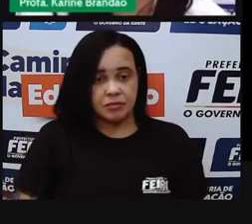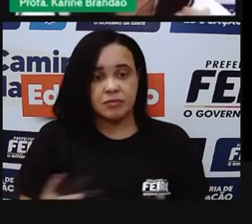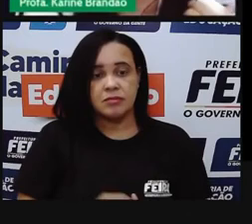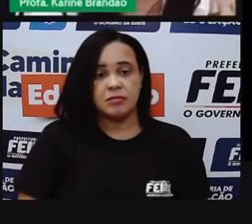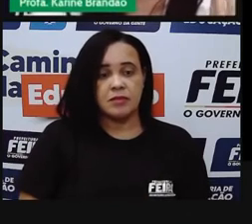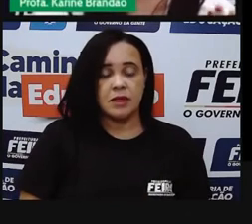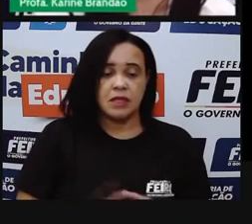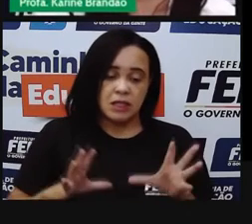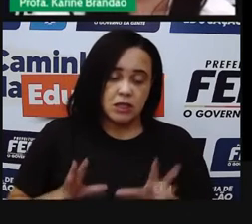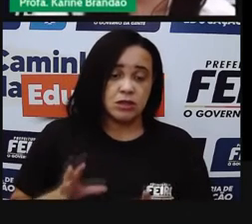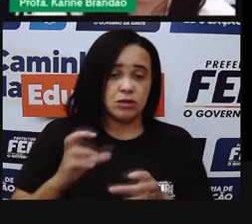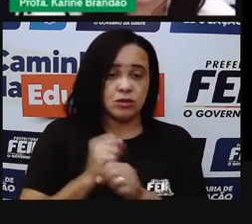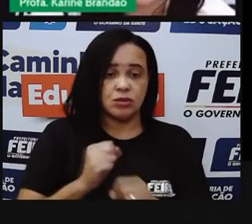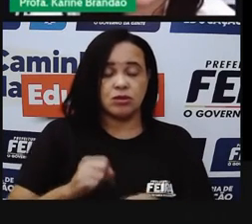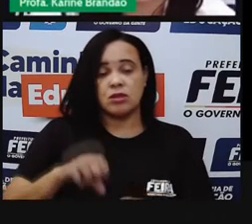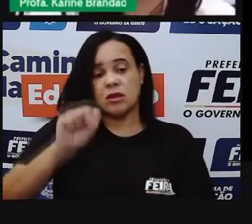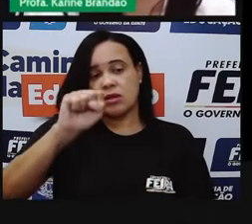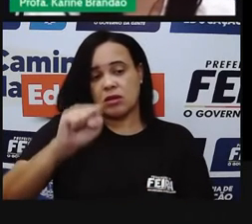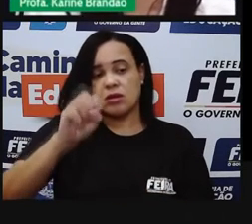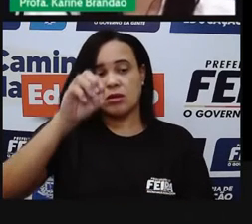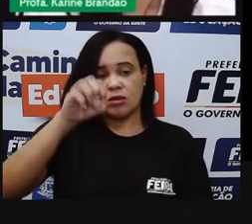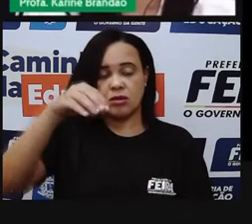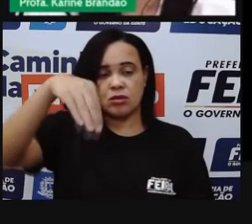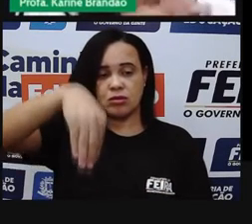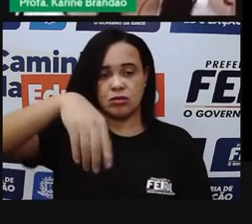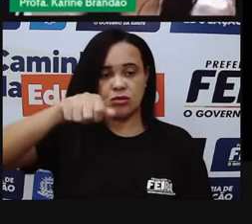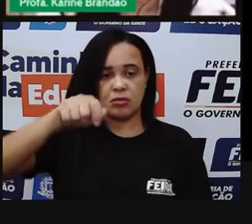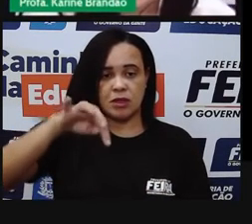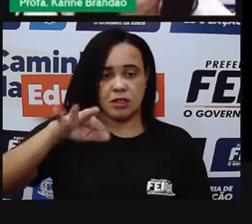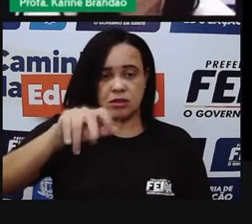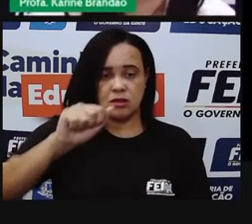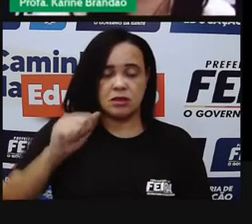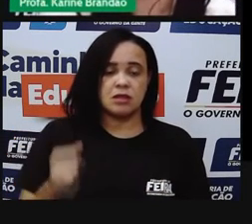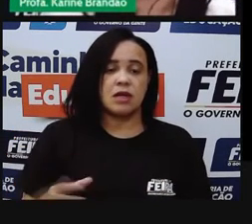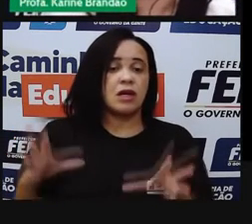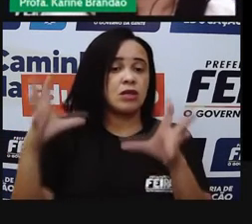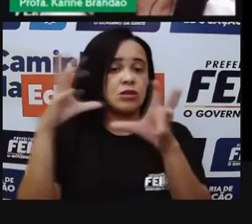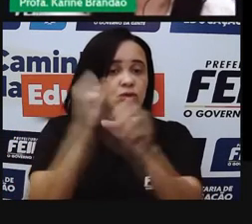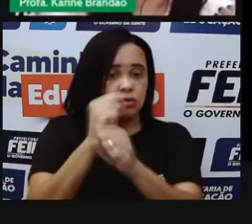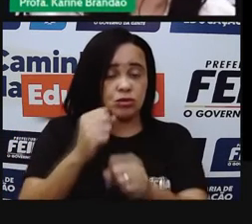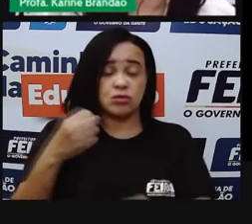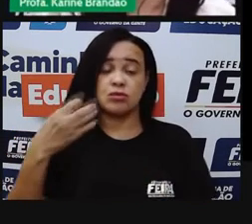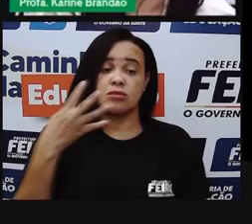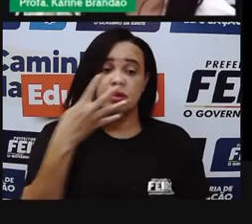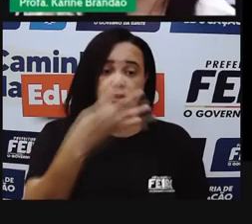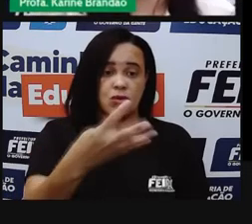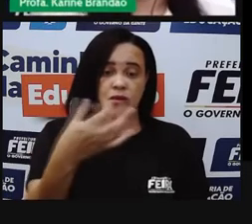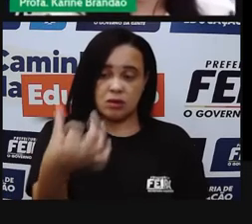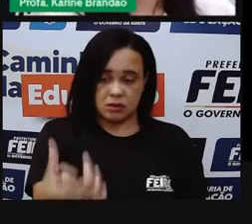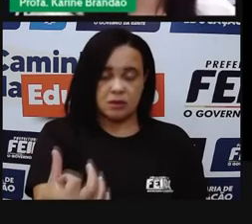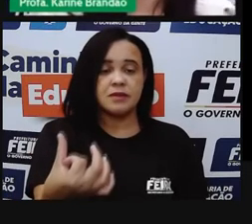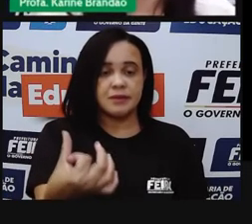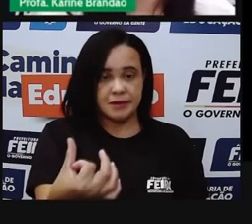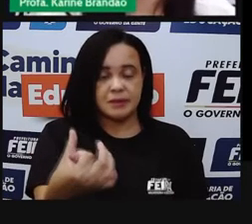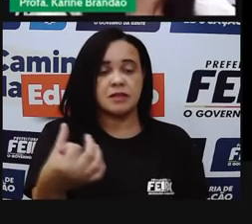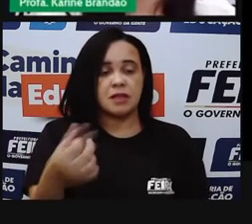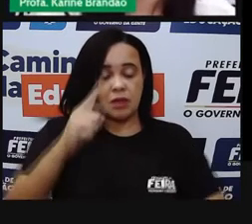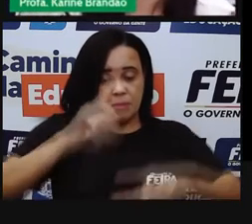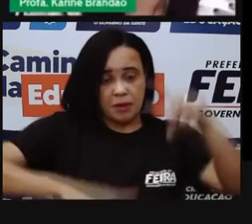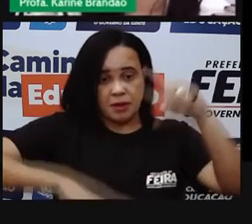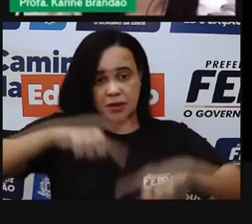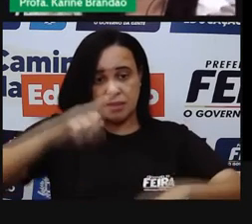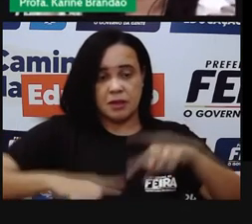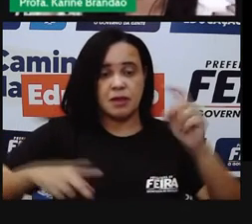células somáticas, que tem 46 cromossomos, que tem o total do material genético da nossa espécie, né? Pensando em